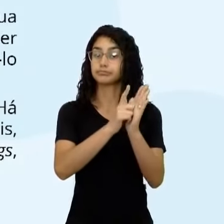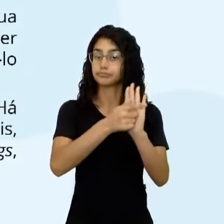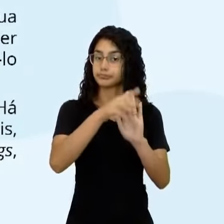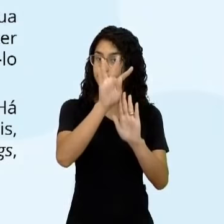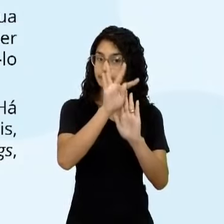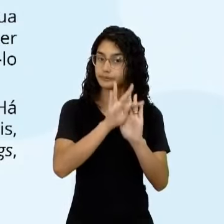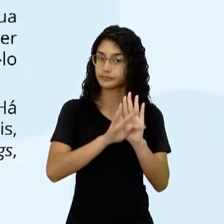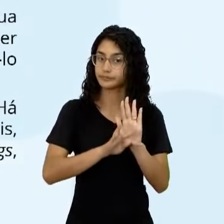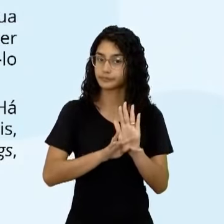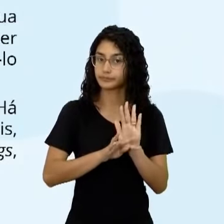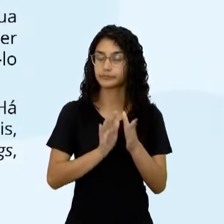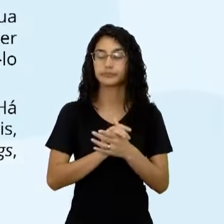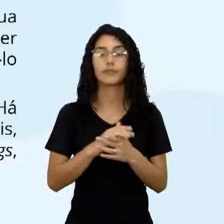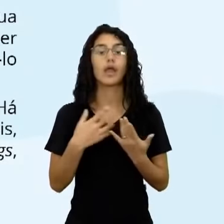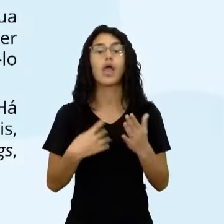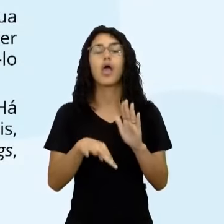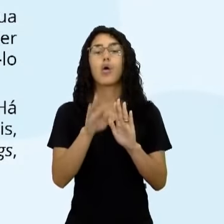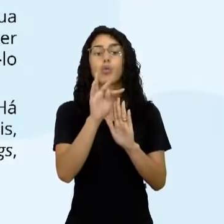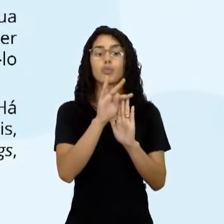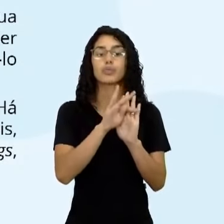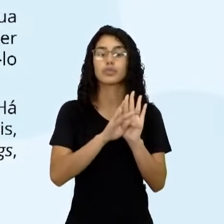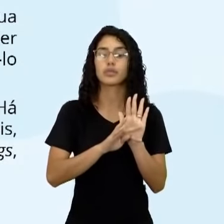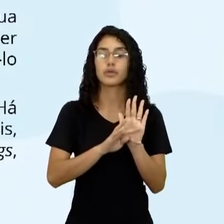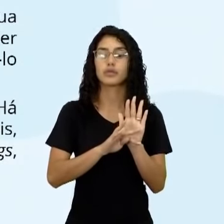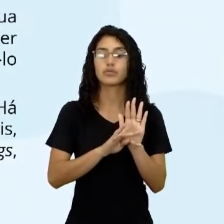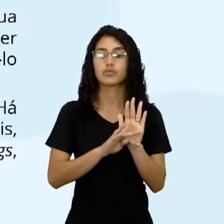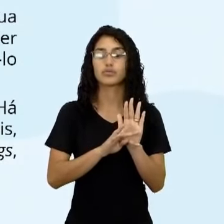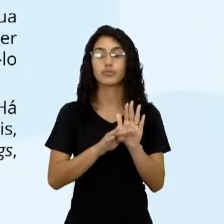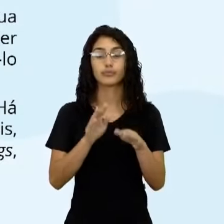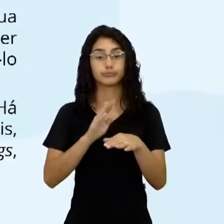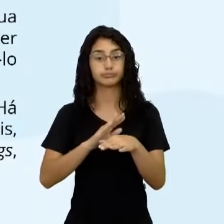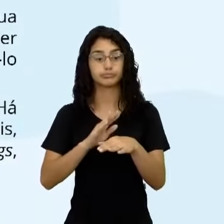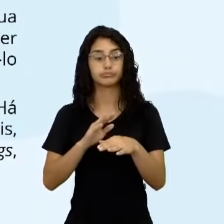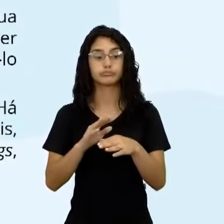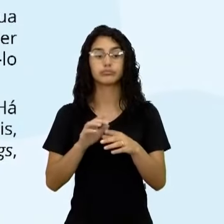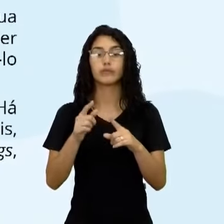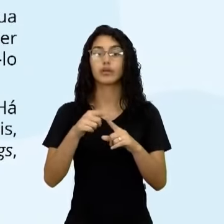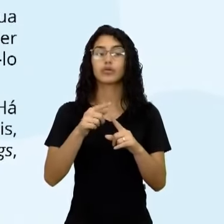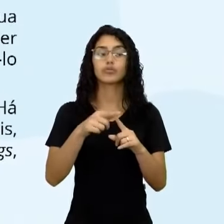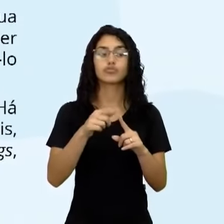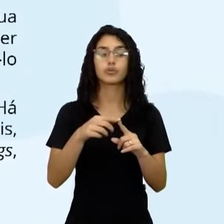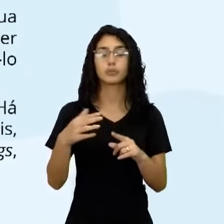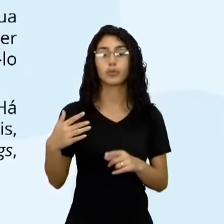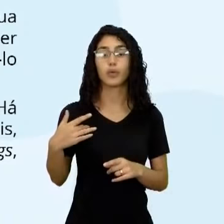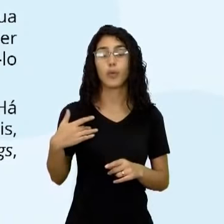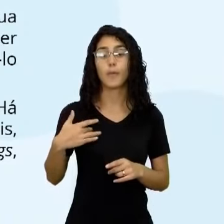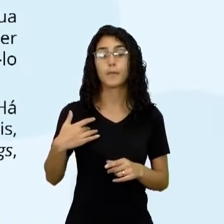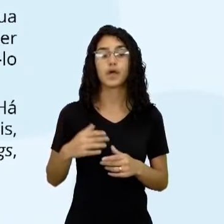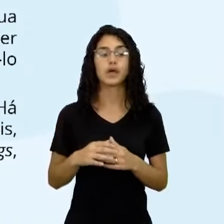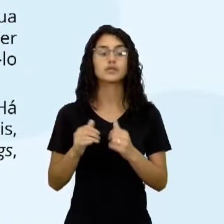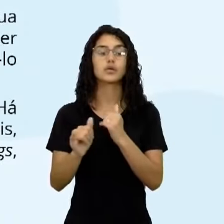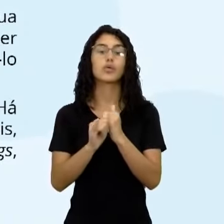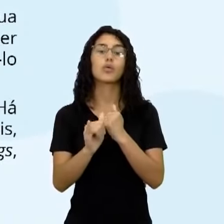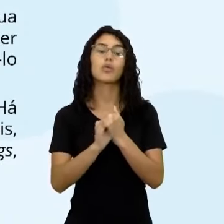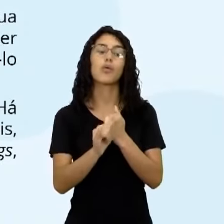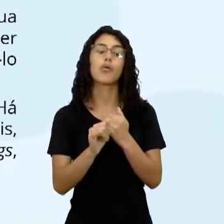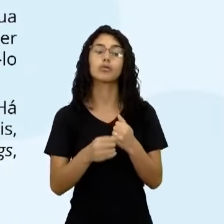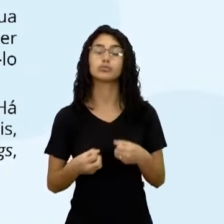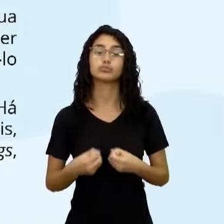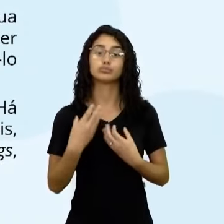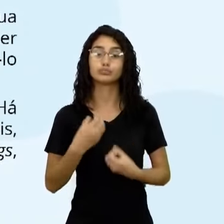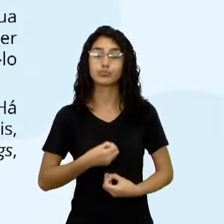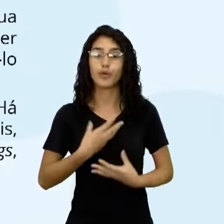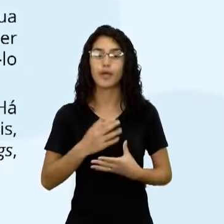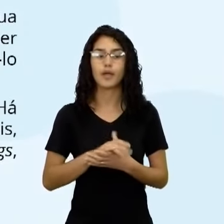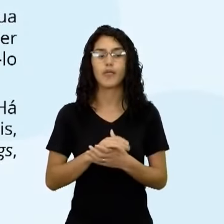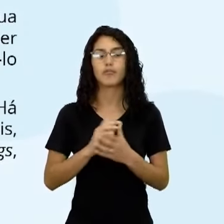textual é o texto classificado é quando a gente fala é um romance é um conto é uma um poema a gente tá falando